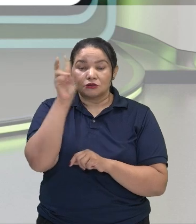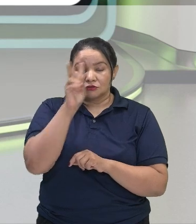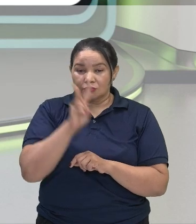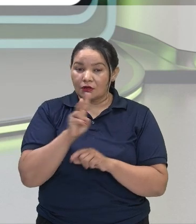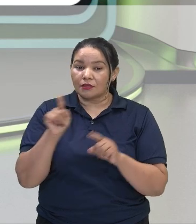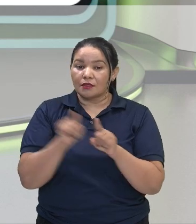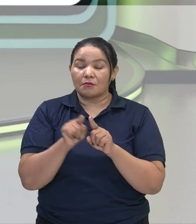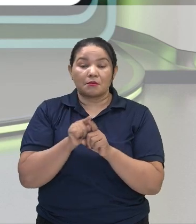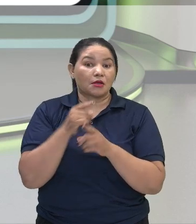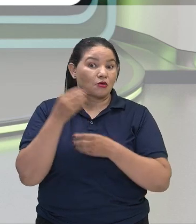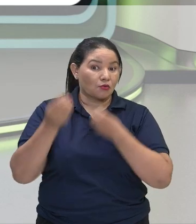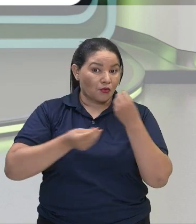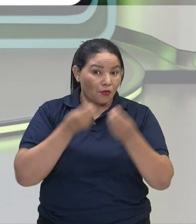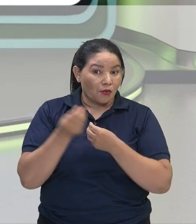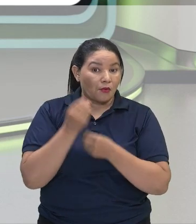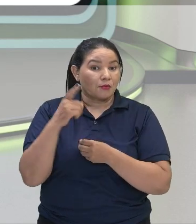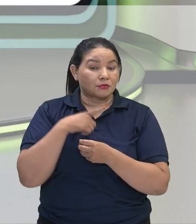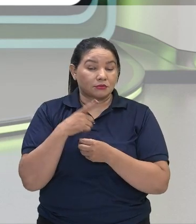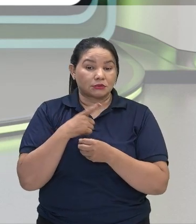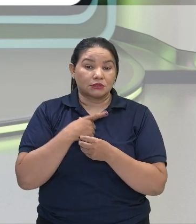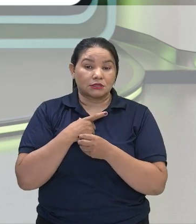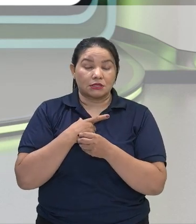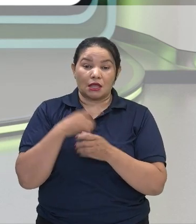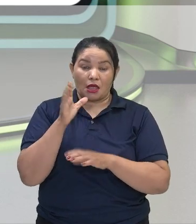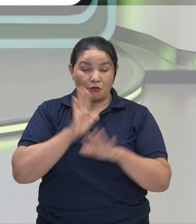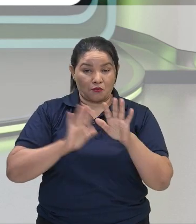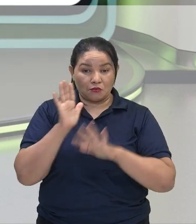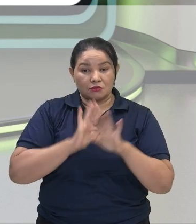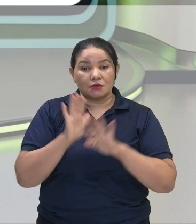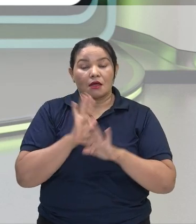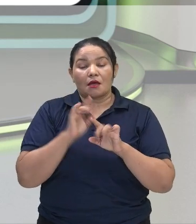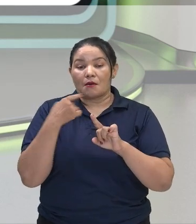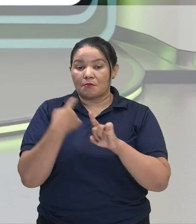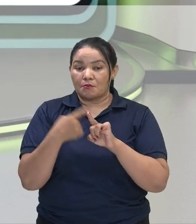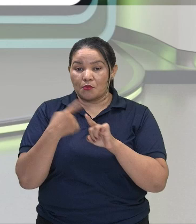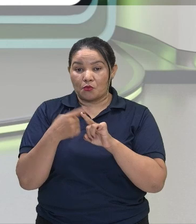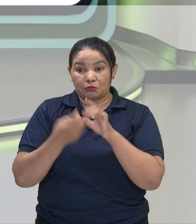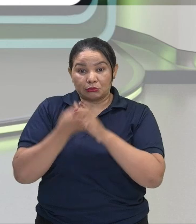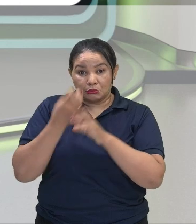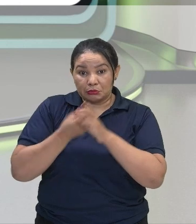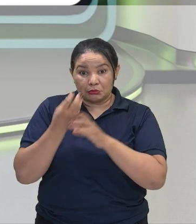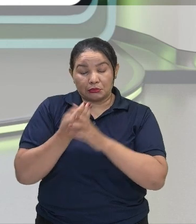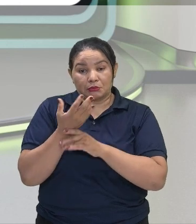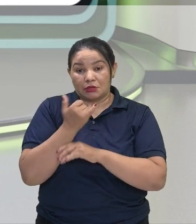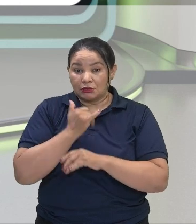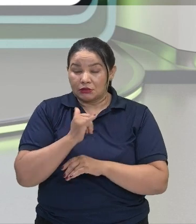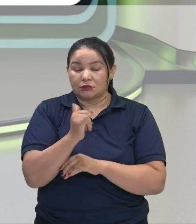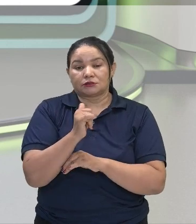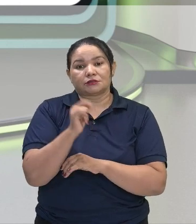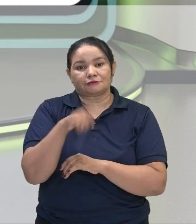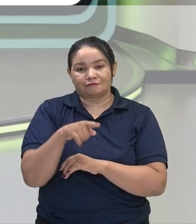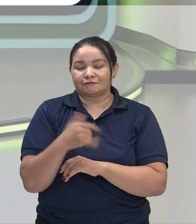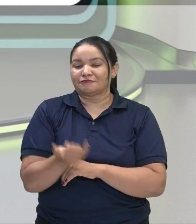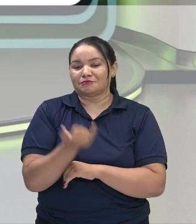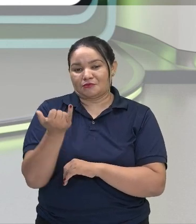nós vamos ter esse cuidado, tá? Porque essas fontes de geradores de energia, né, são muito